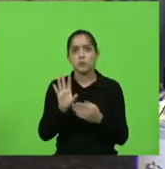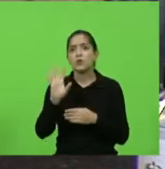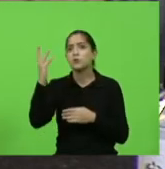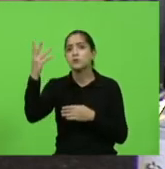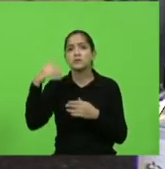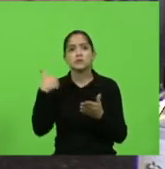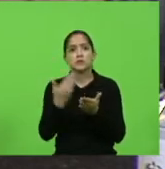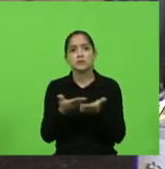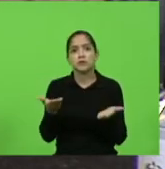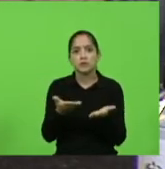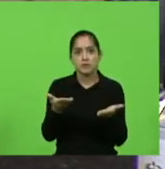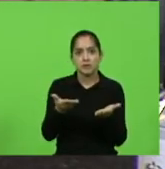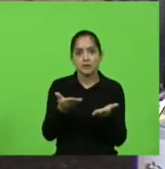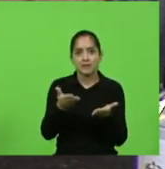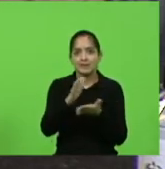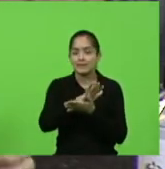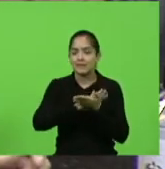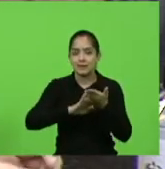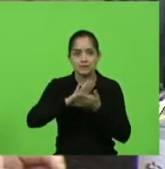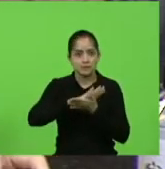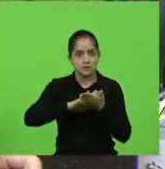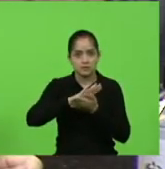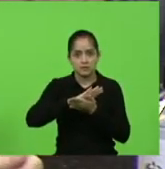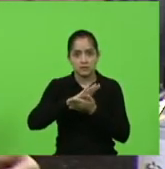Kennedy? Nada.